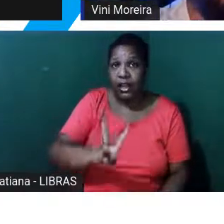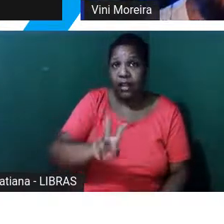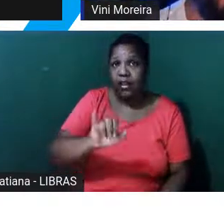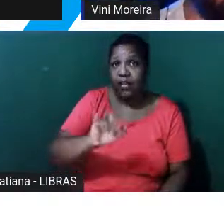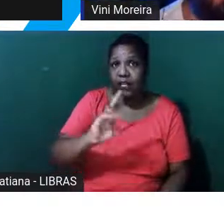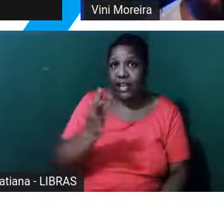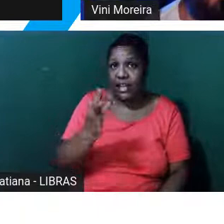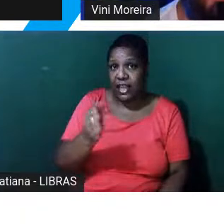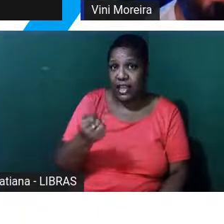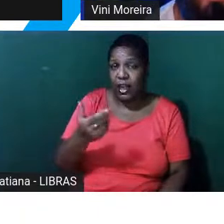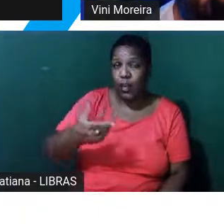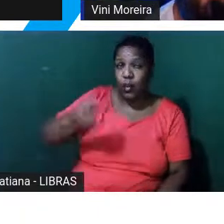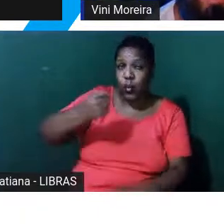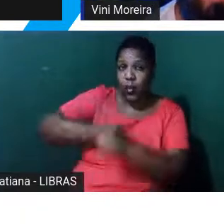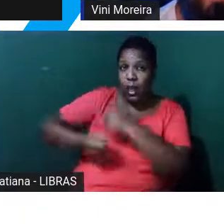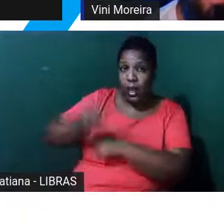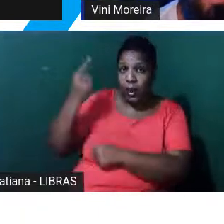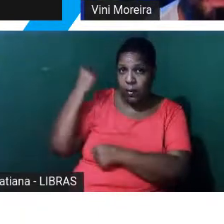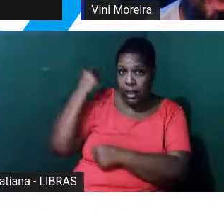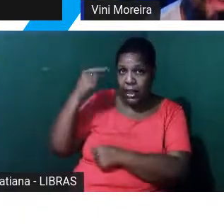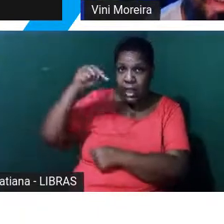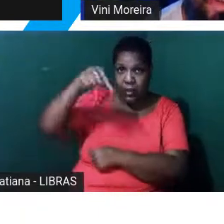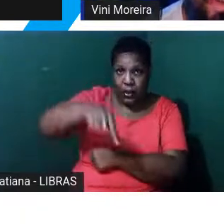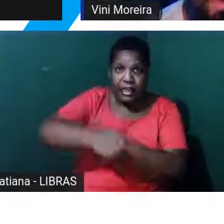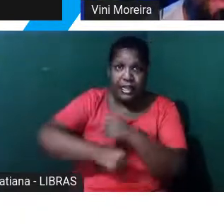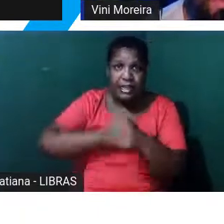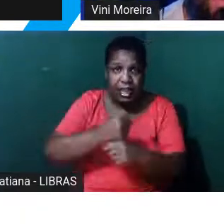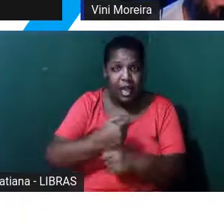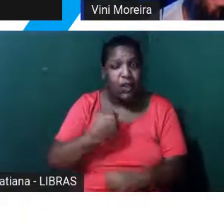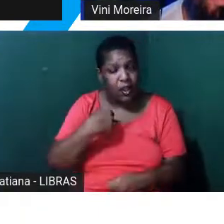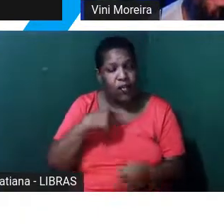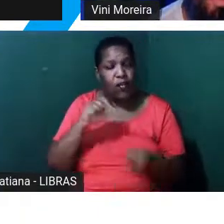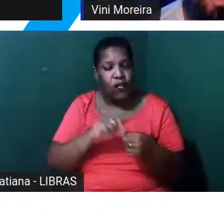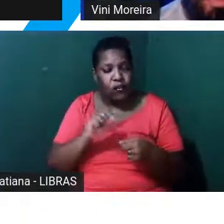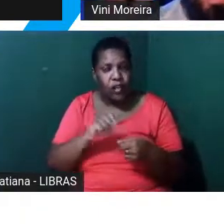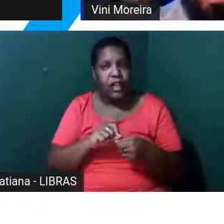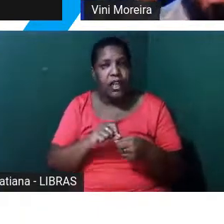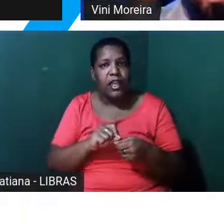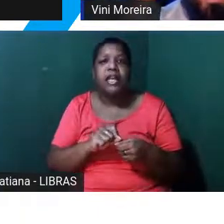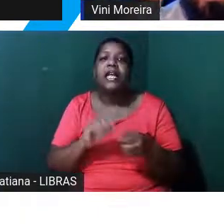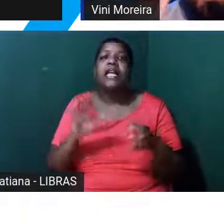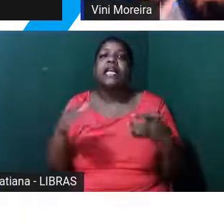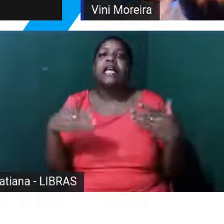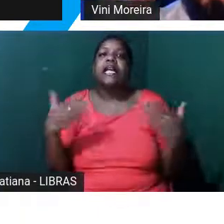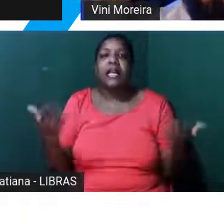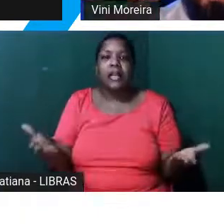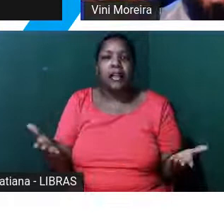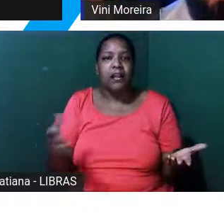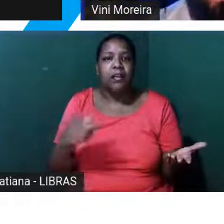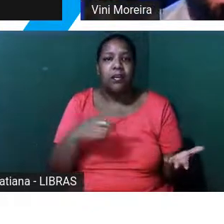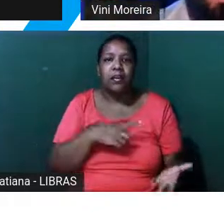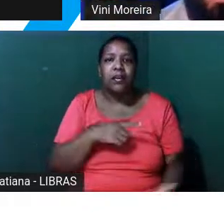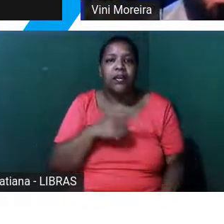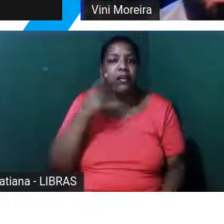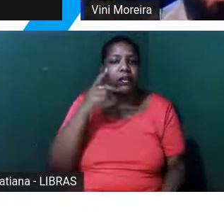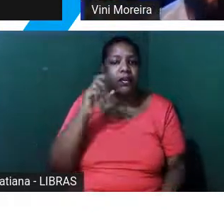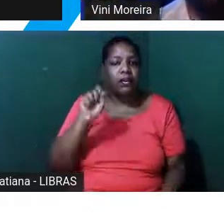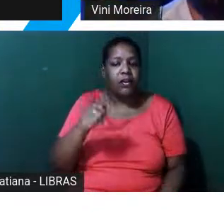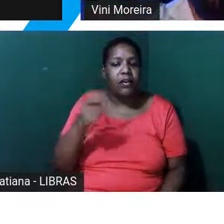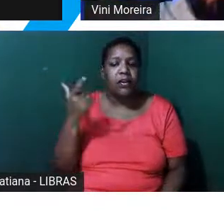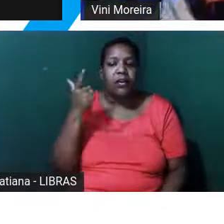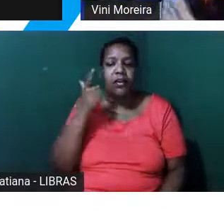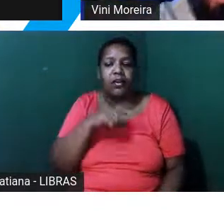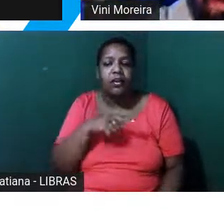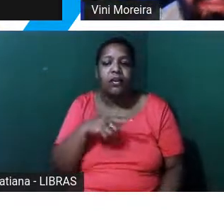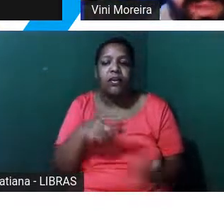desse ano quanto do ano passado fui eu que fiz e na Esse negócio todo de